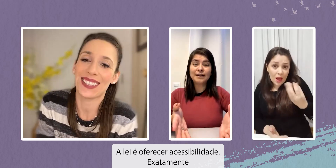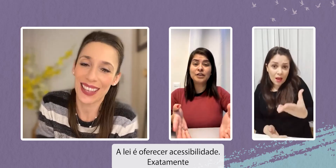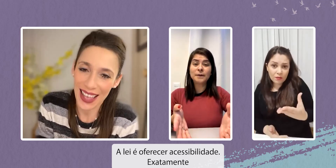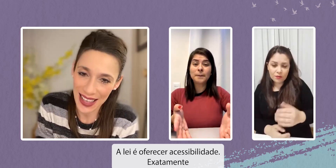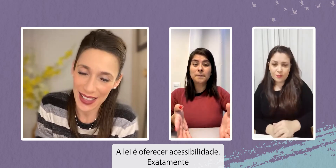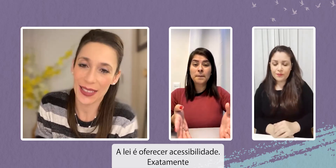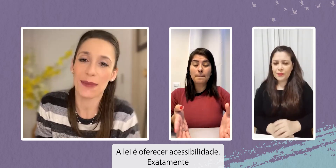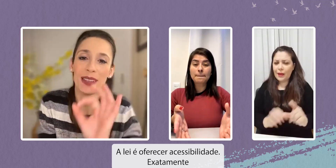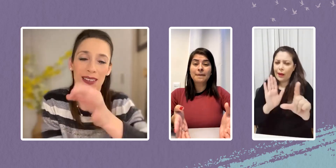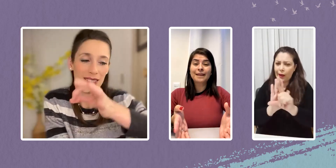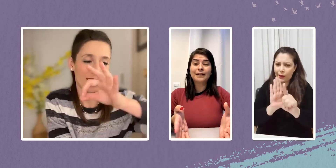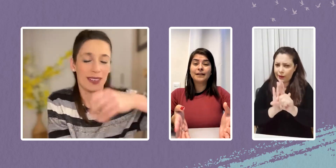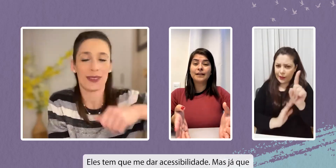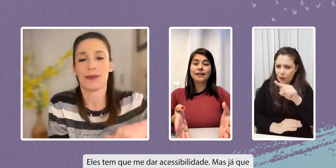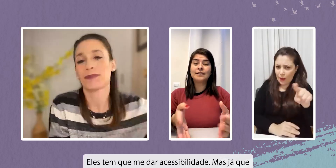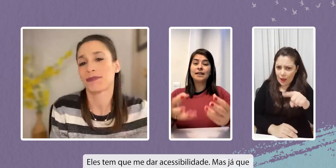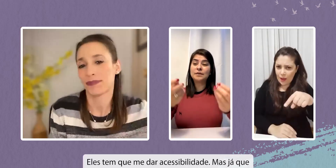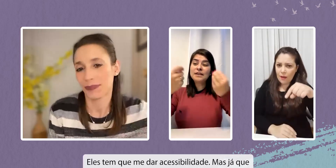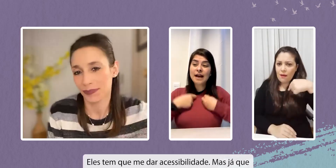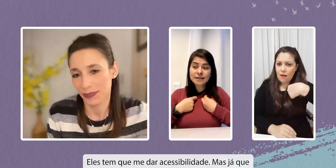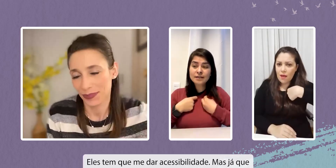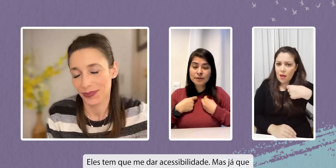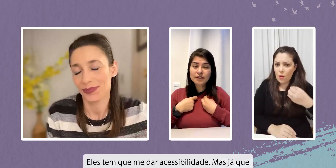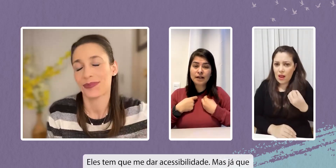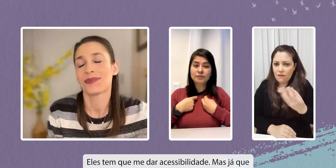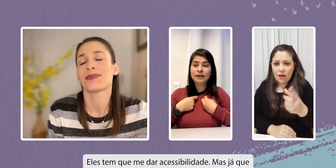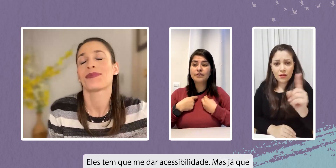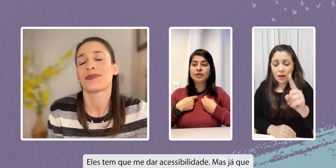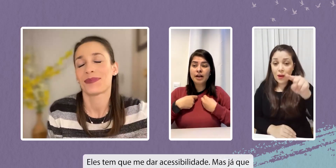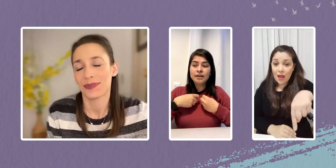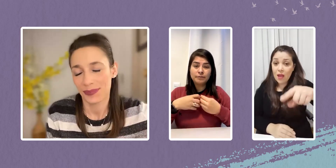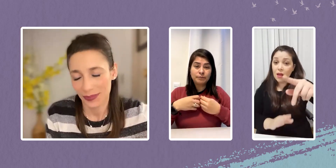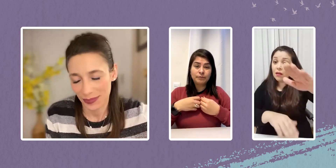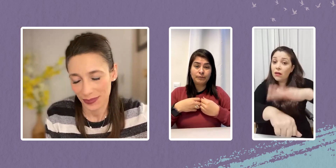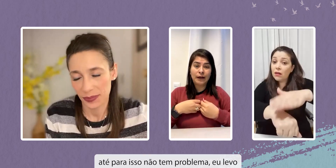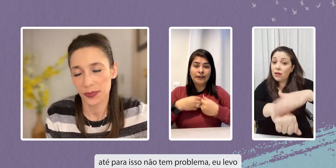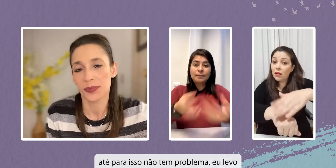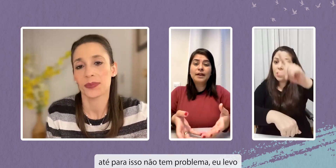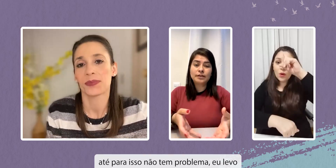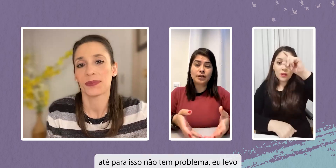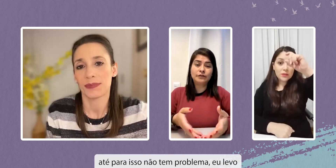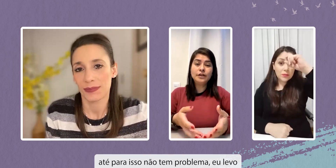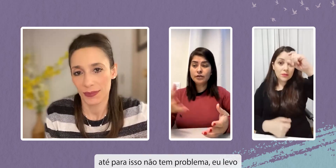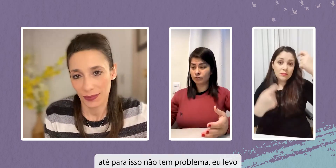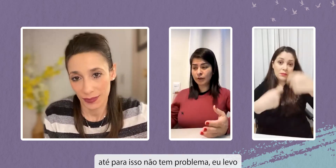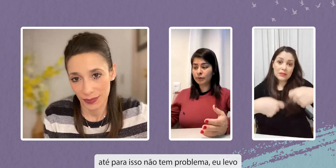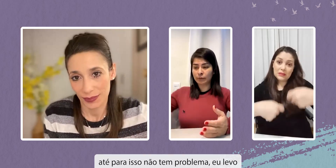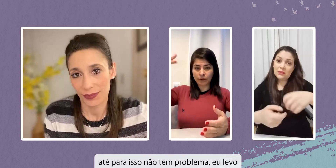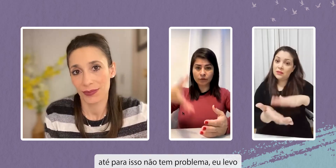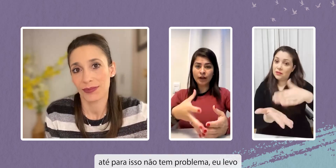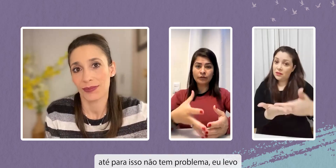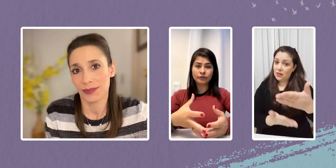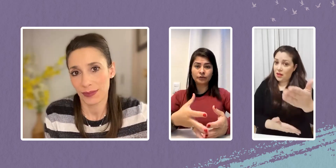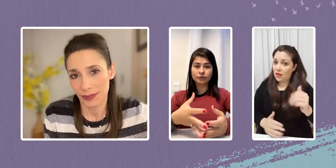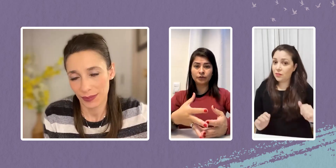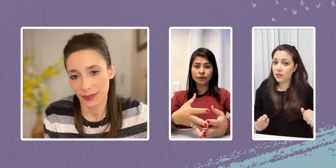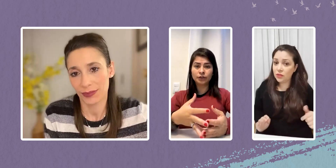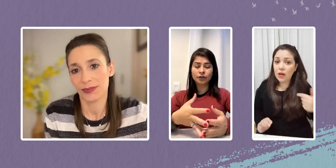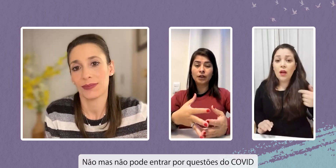acessibilidade. Exatamente. Eles têm que me dar acessibilidade. Mas já que, até para isso, não tem problema, eu